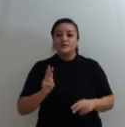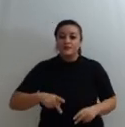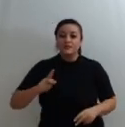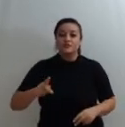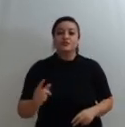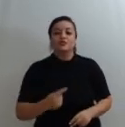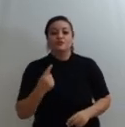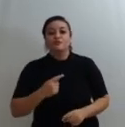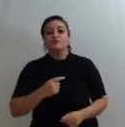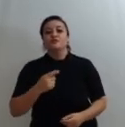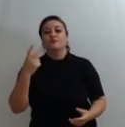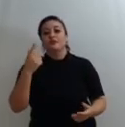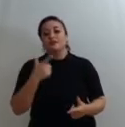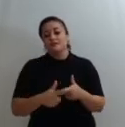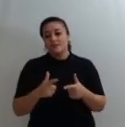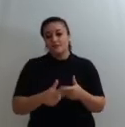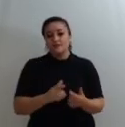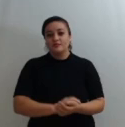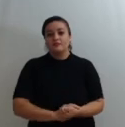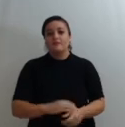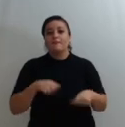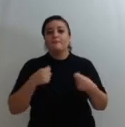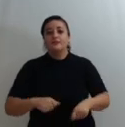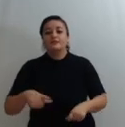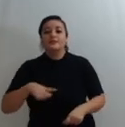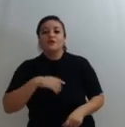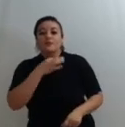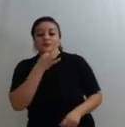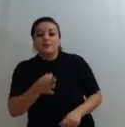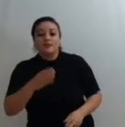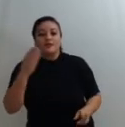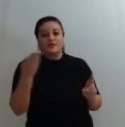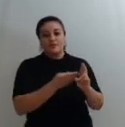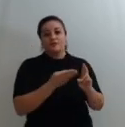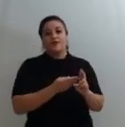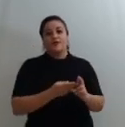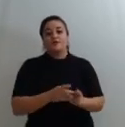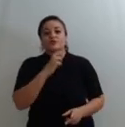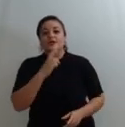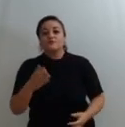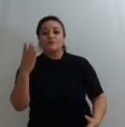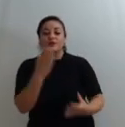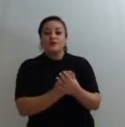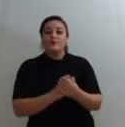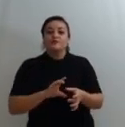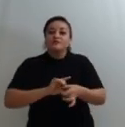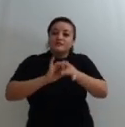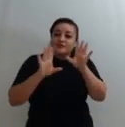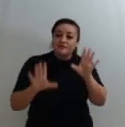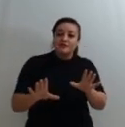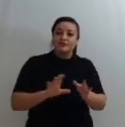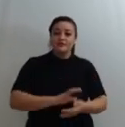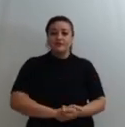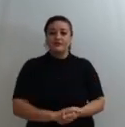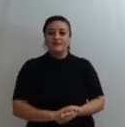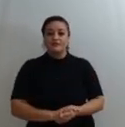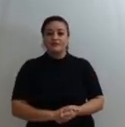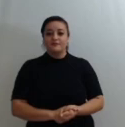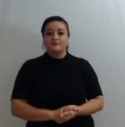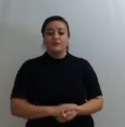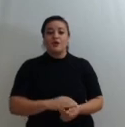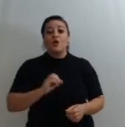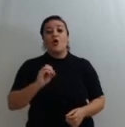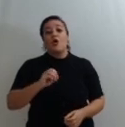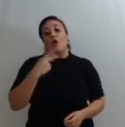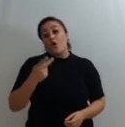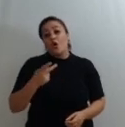devendo ser oportunizado ao acusado, em princípio, responder ao processo de liberdade ou, caso seja necessário, aplicar outras medidas cautelares, entendo que